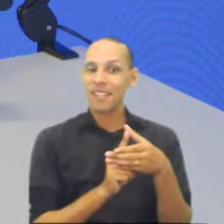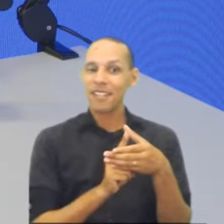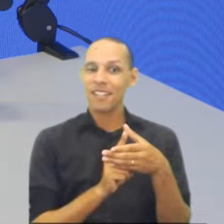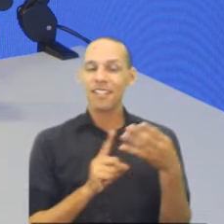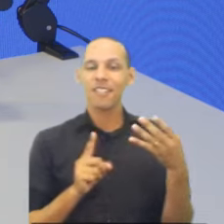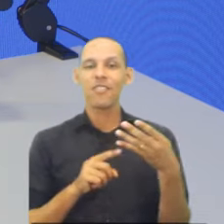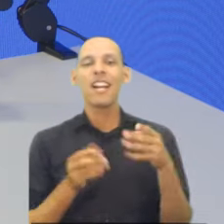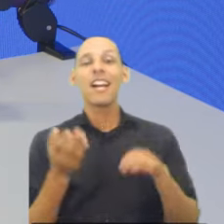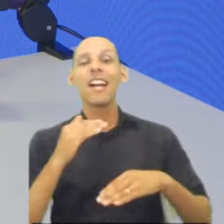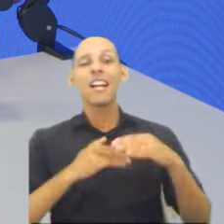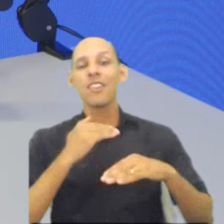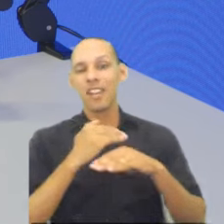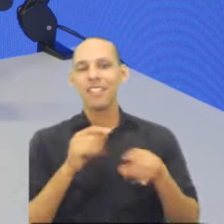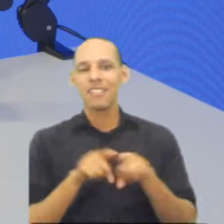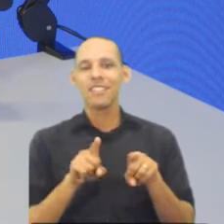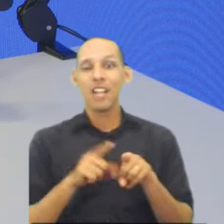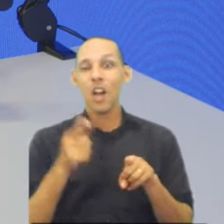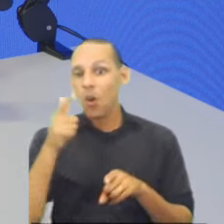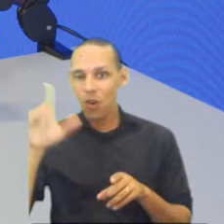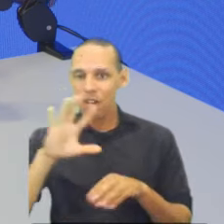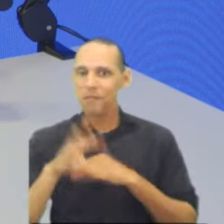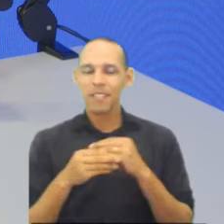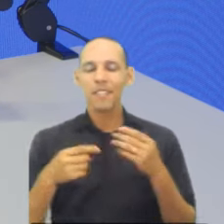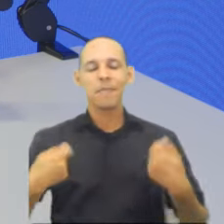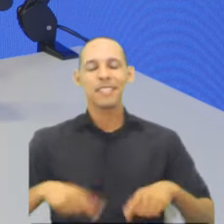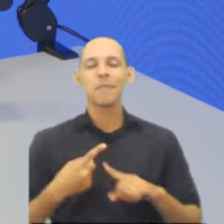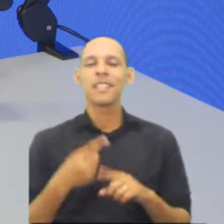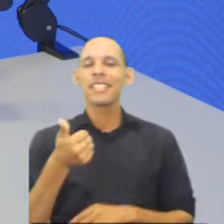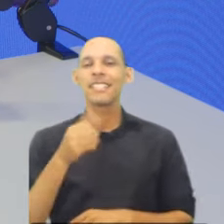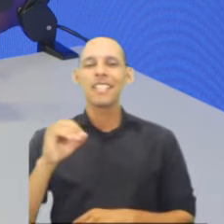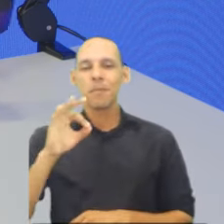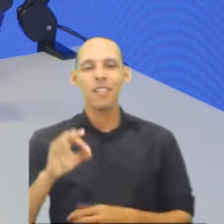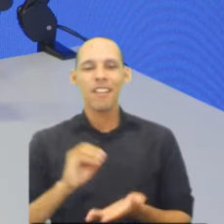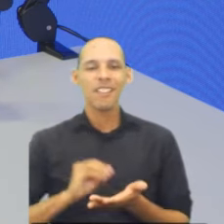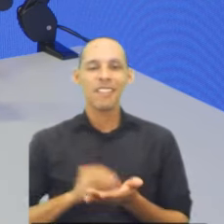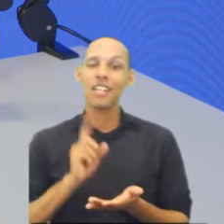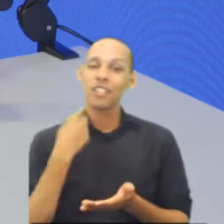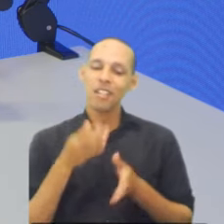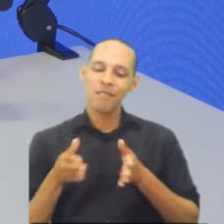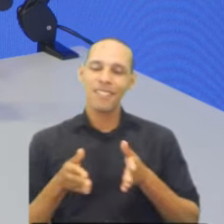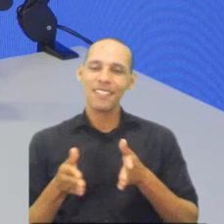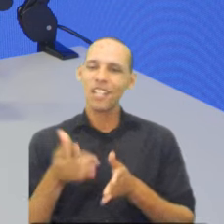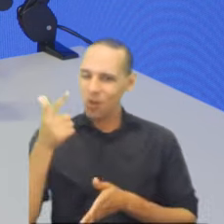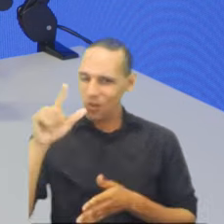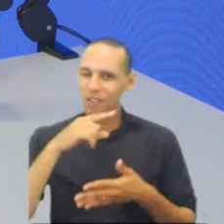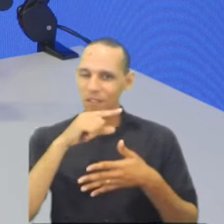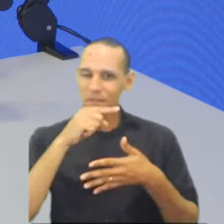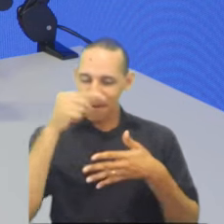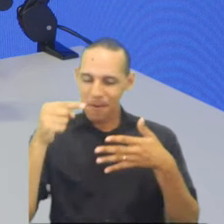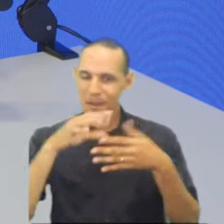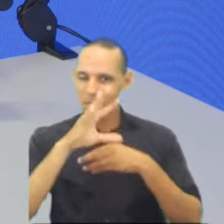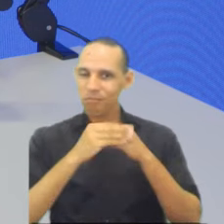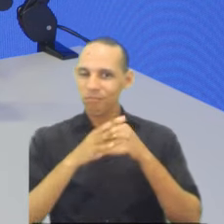pertencimento Equidade e pertencimento viram outros sabe porque ainda não tá 100% É isso que a gente tá falando a gente tá no meio de uma jornada sabe viram